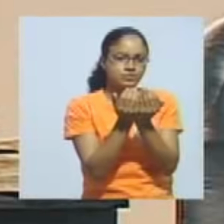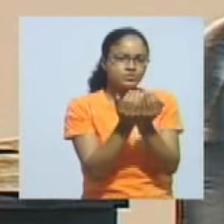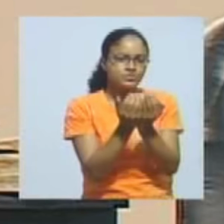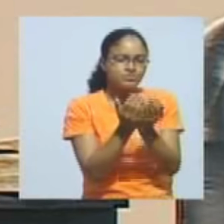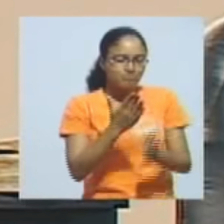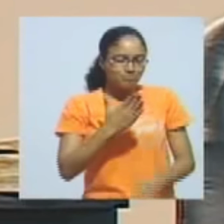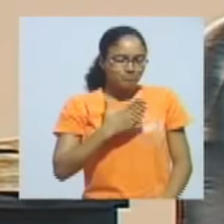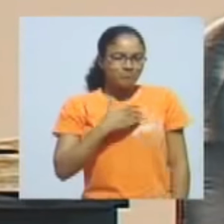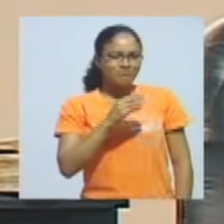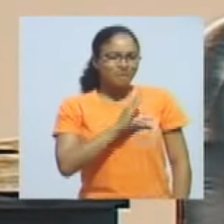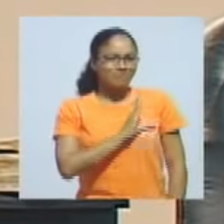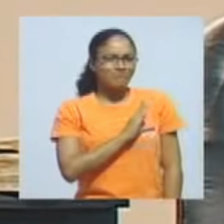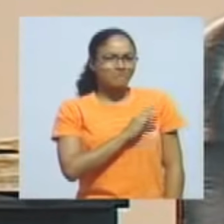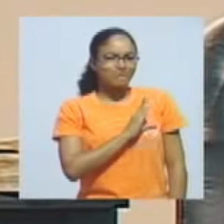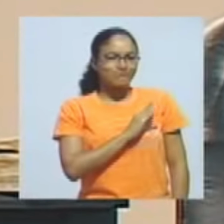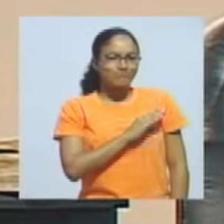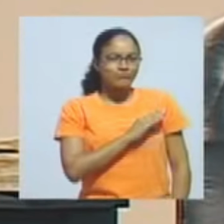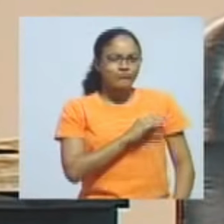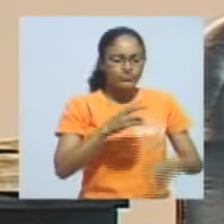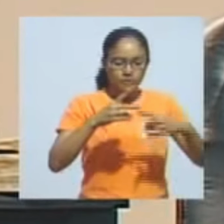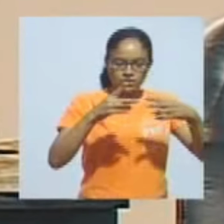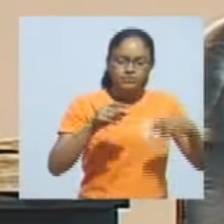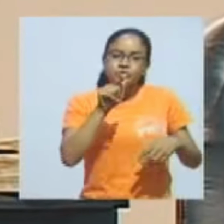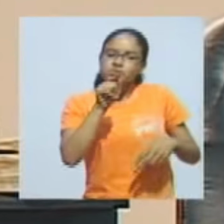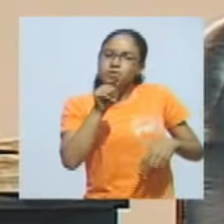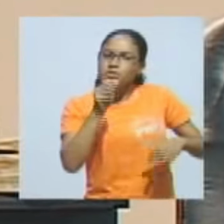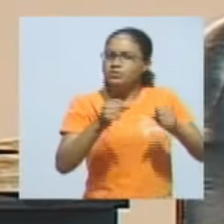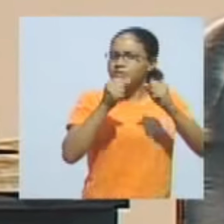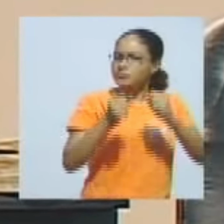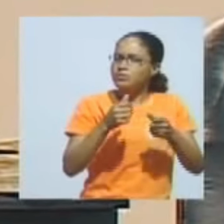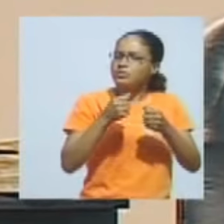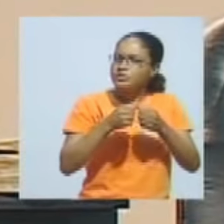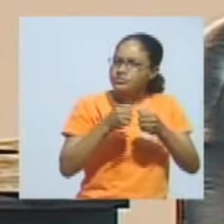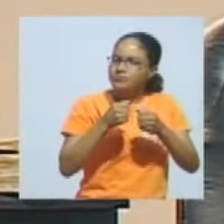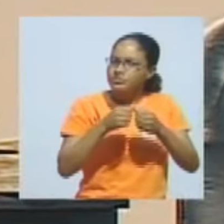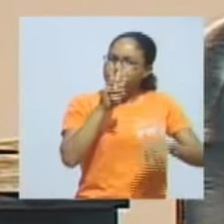coração. Mas tem coisa que você pode fazer.